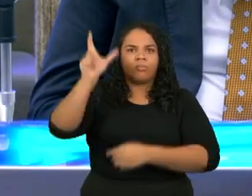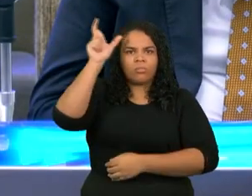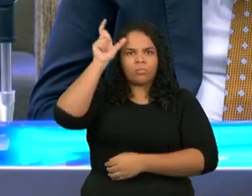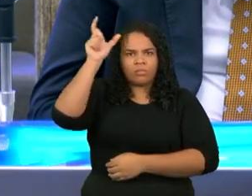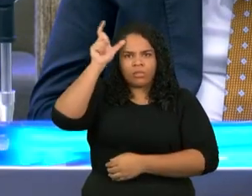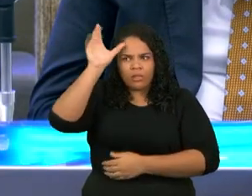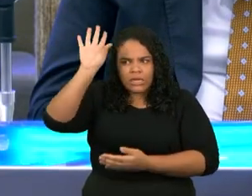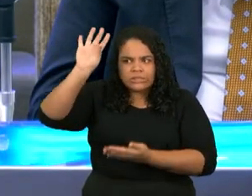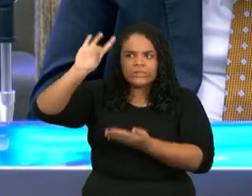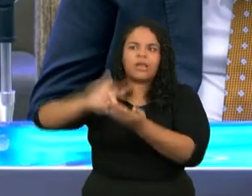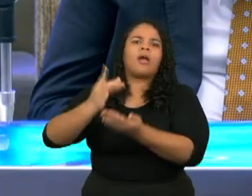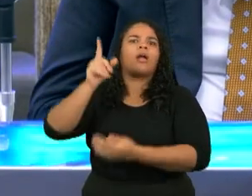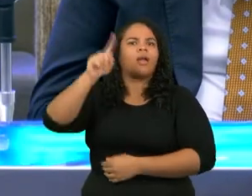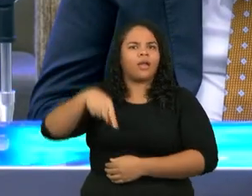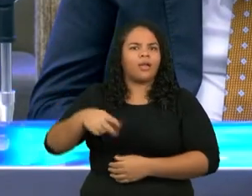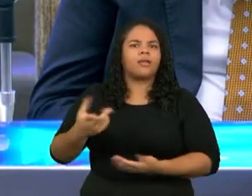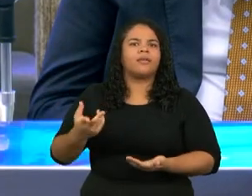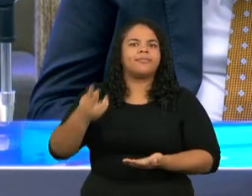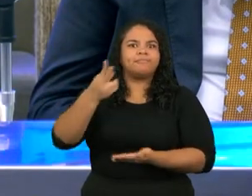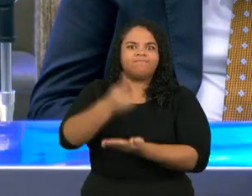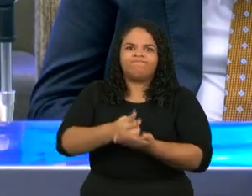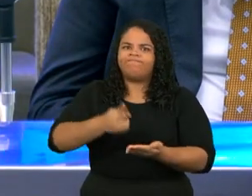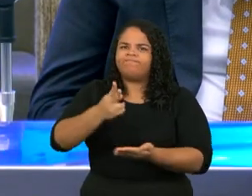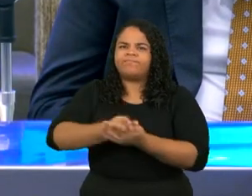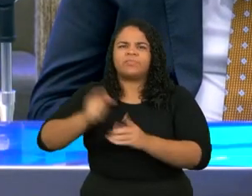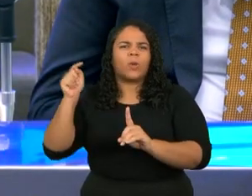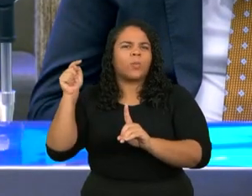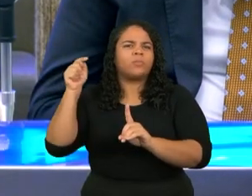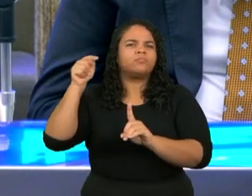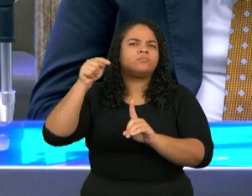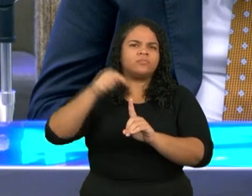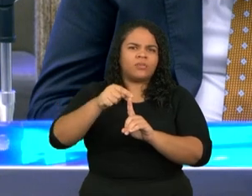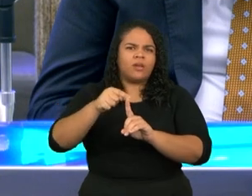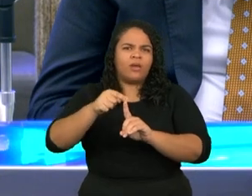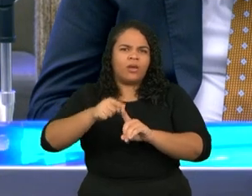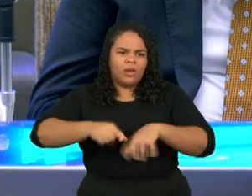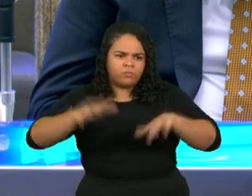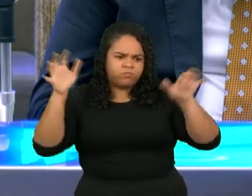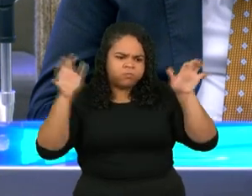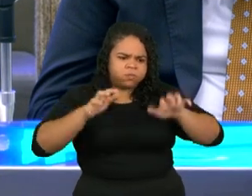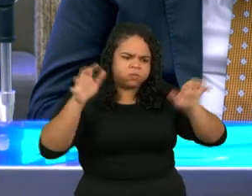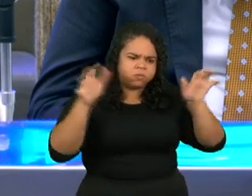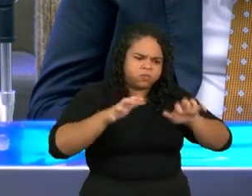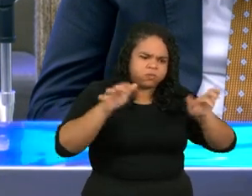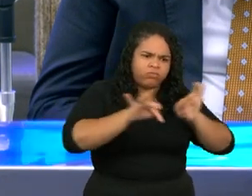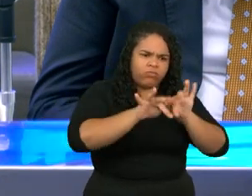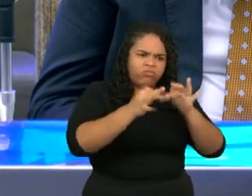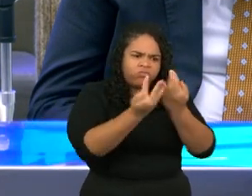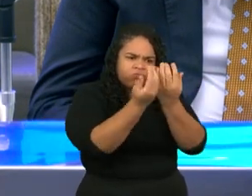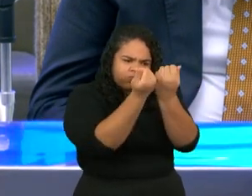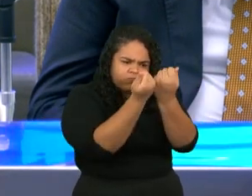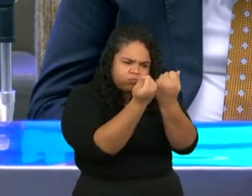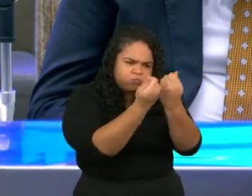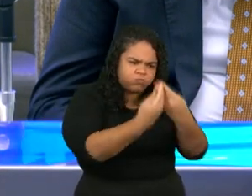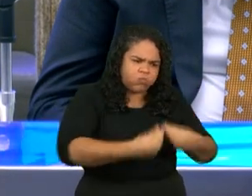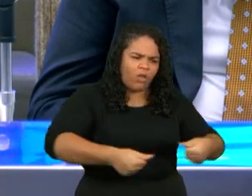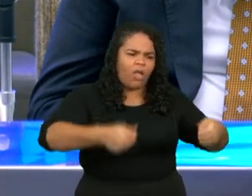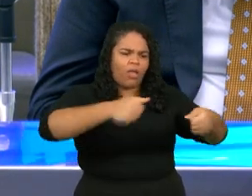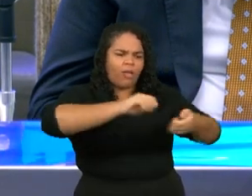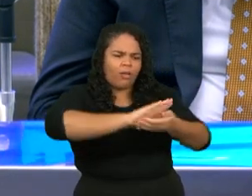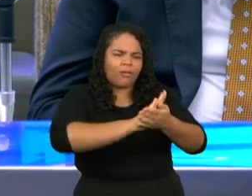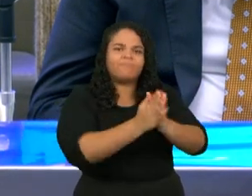quer atacar um dos maiores patrimônios que Deus nos entregou